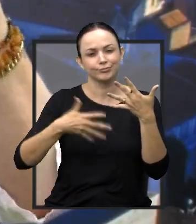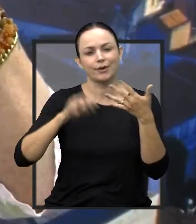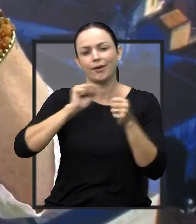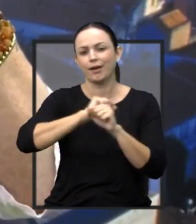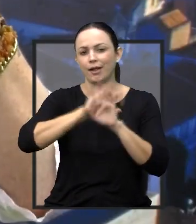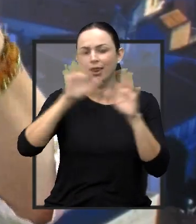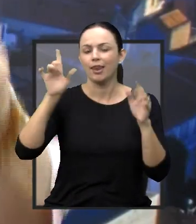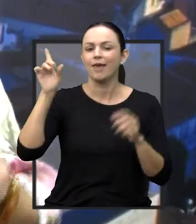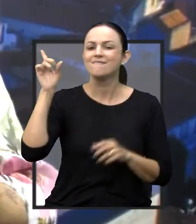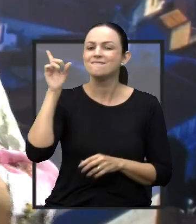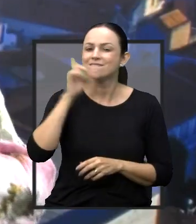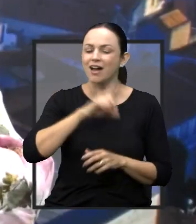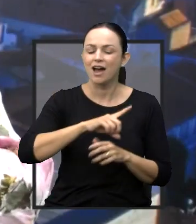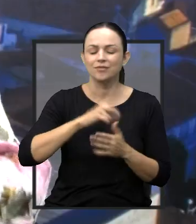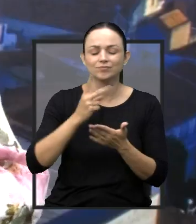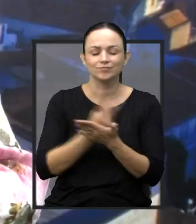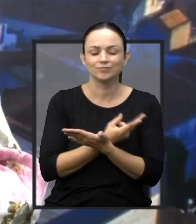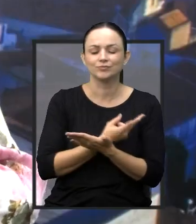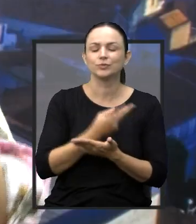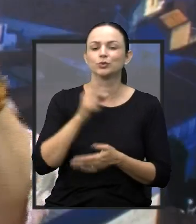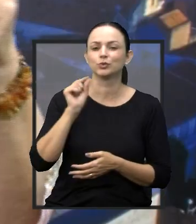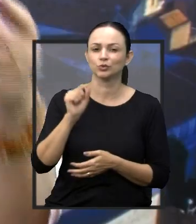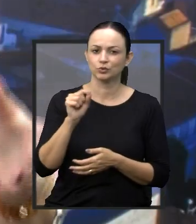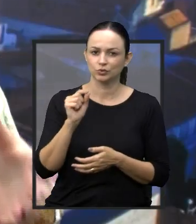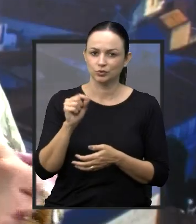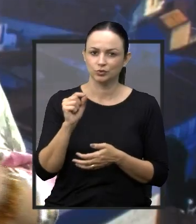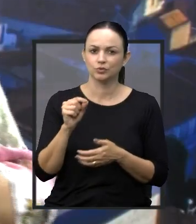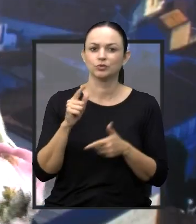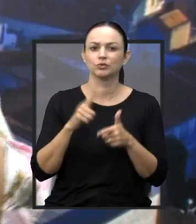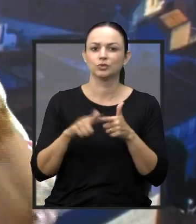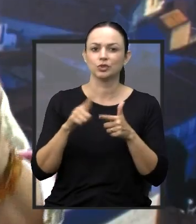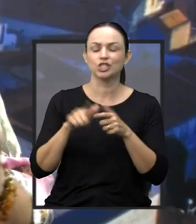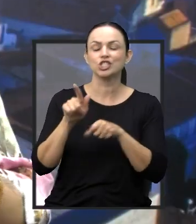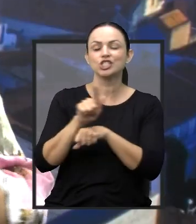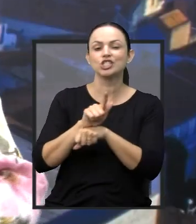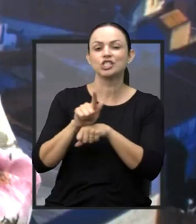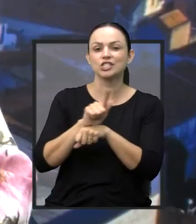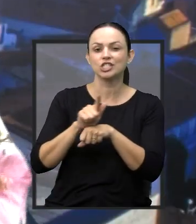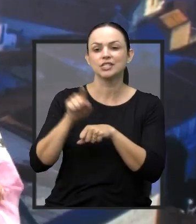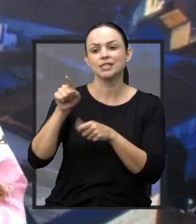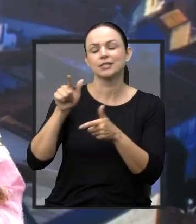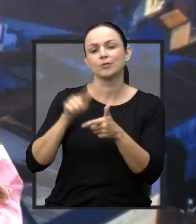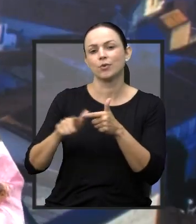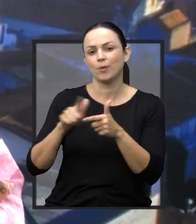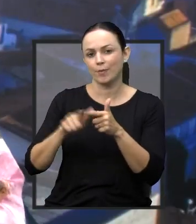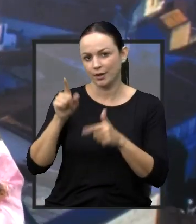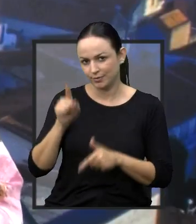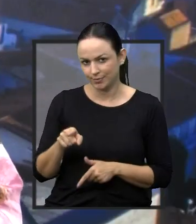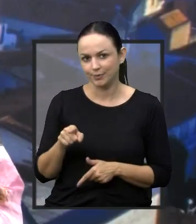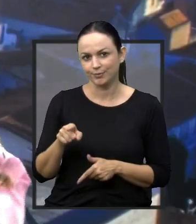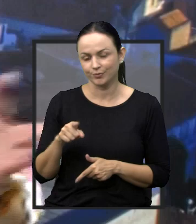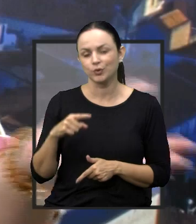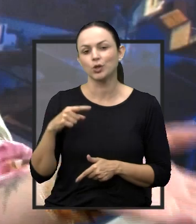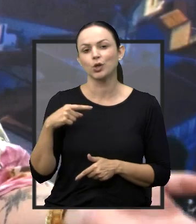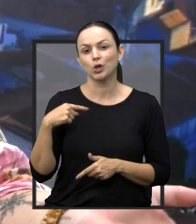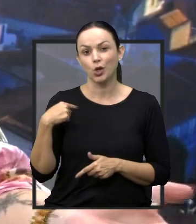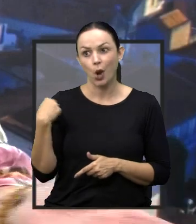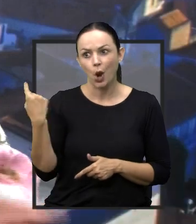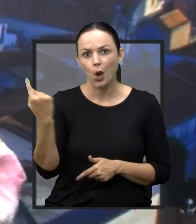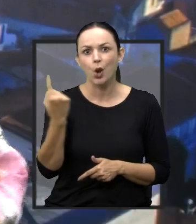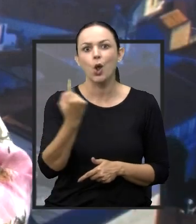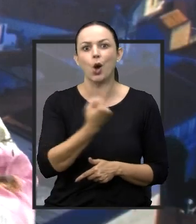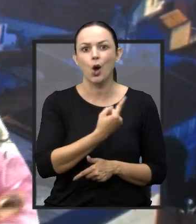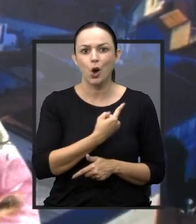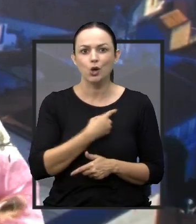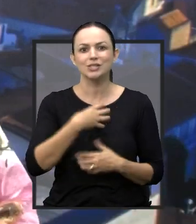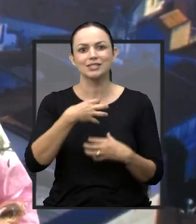de uma falha gigantesca na condução da crise, na gestão desta crise que nós todos